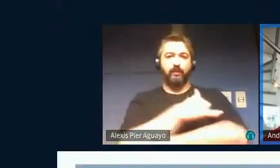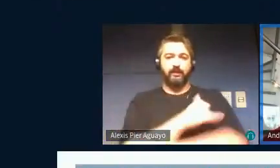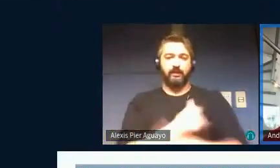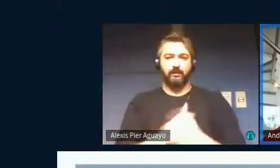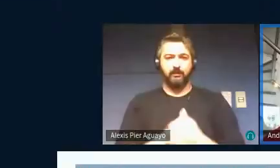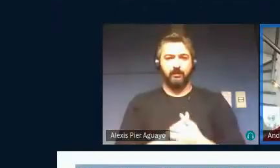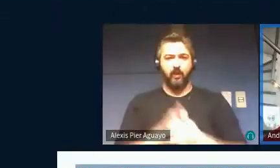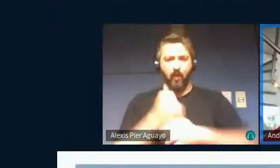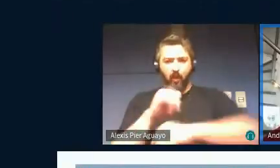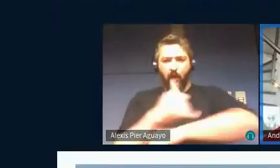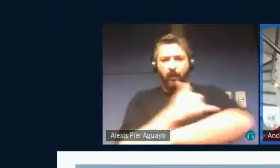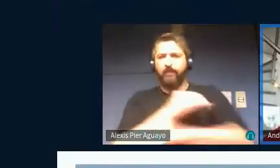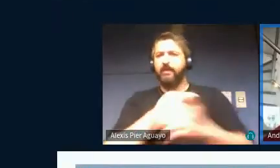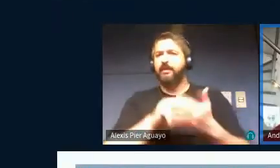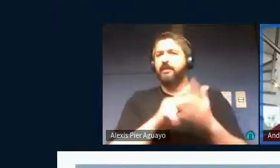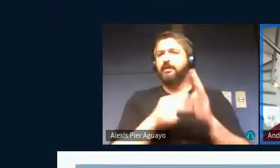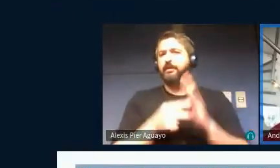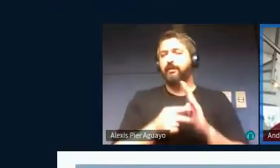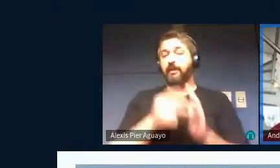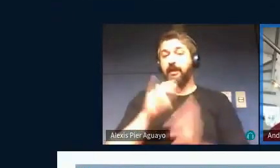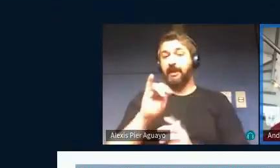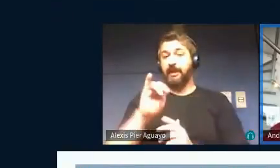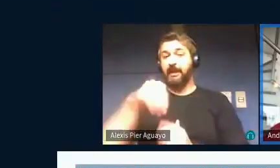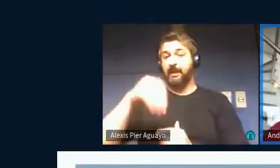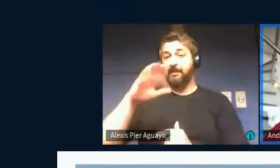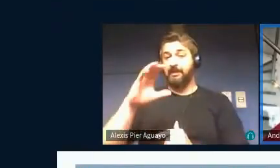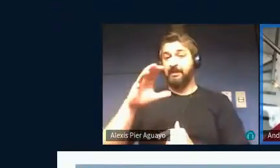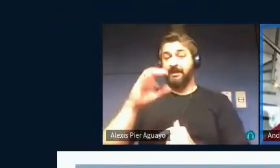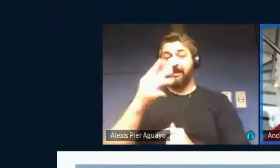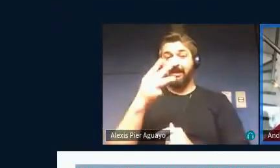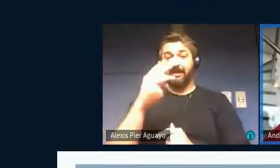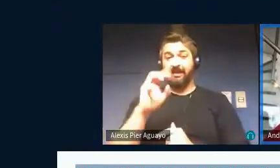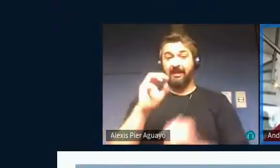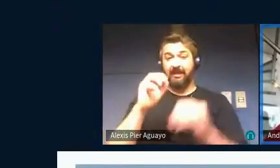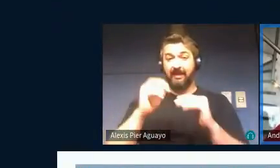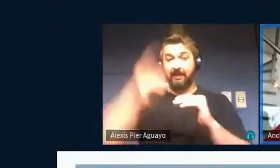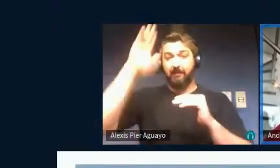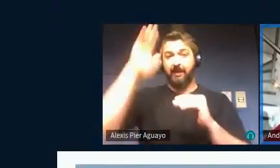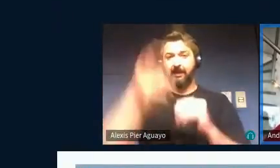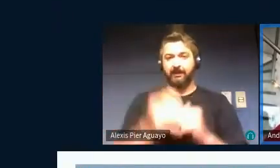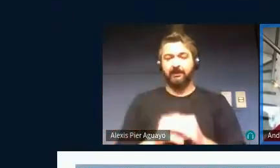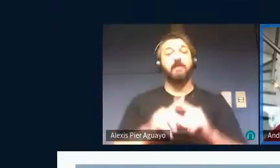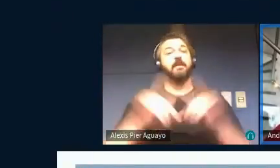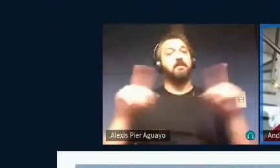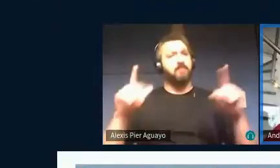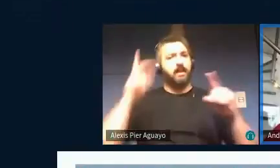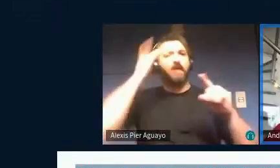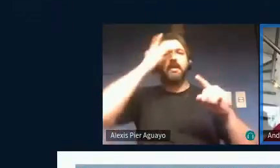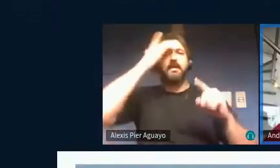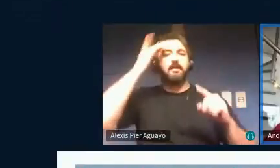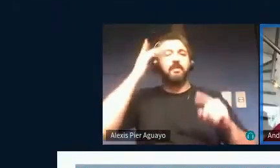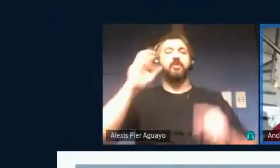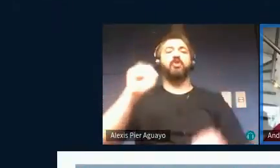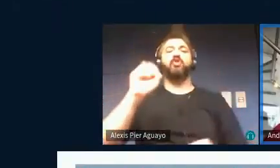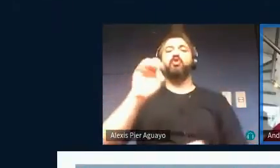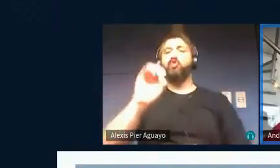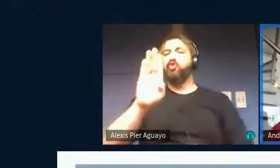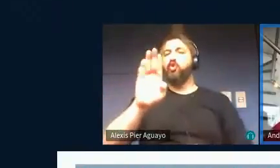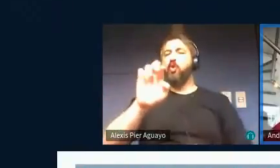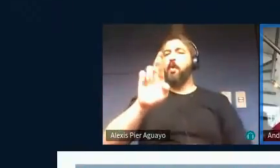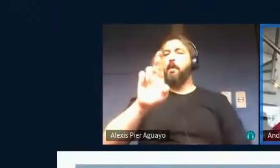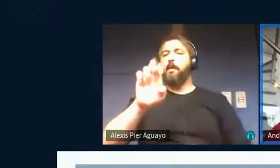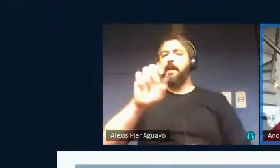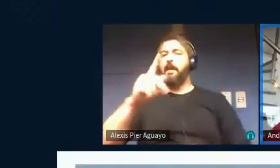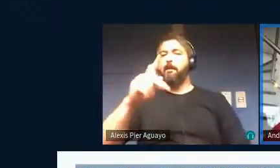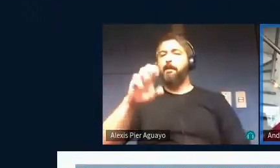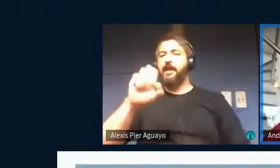obeso? Obeso é IMC acima de 30, tá? Mas nós temos também aqueles indivíduos com sobrepeso, né?